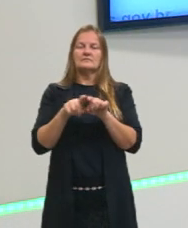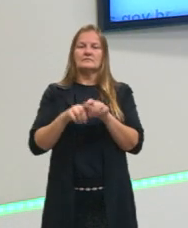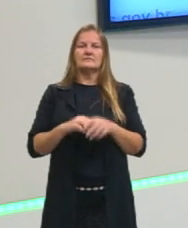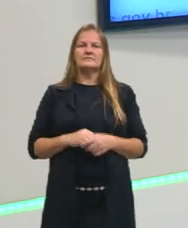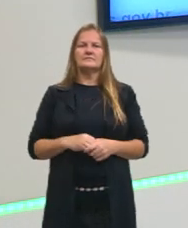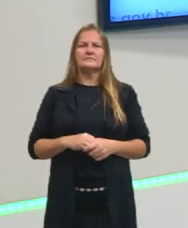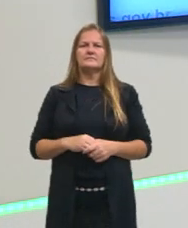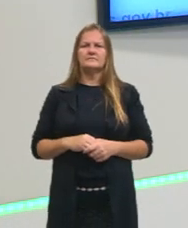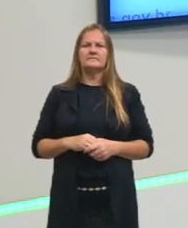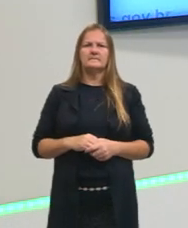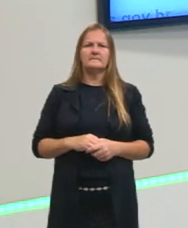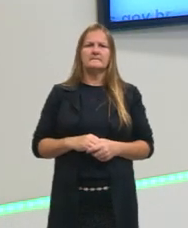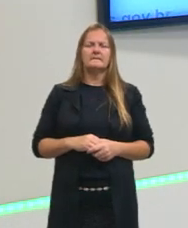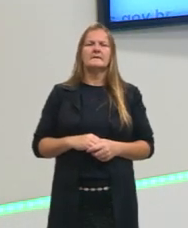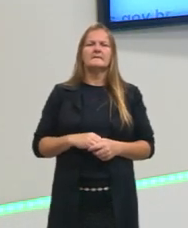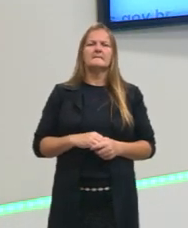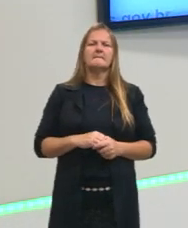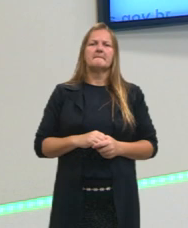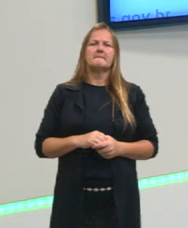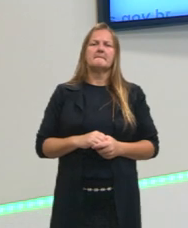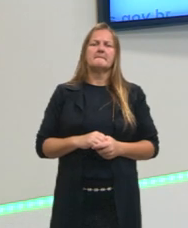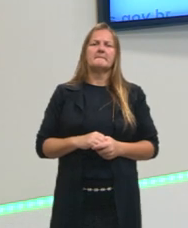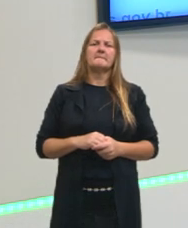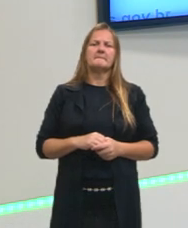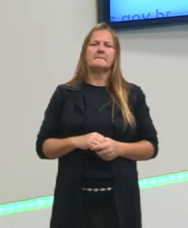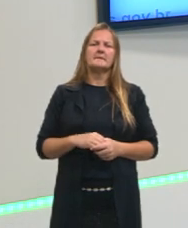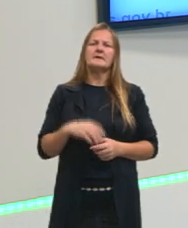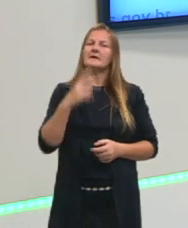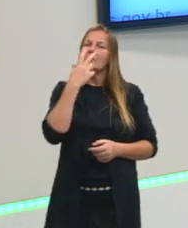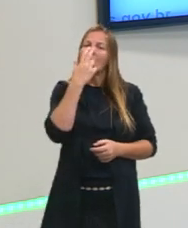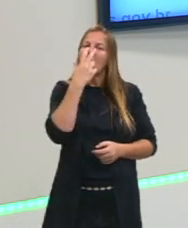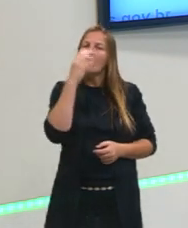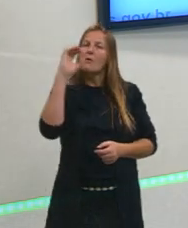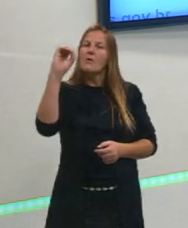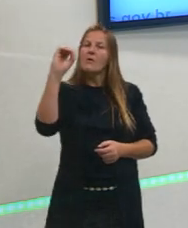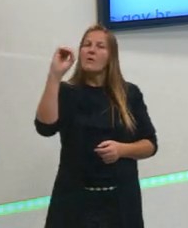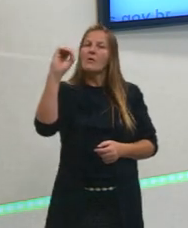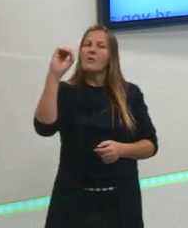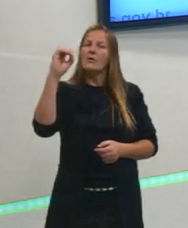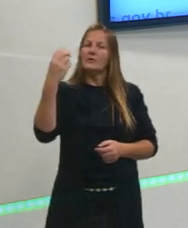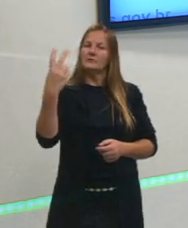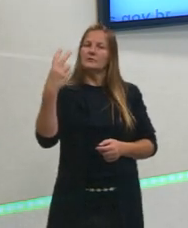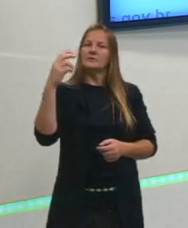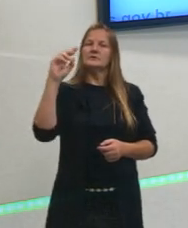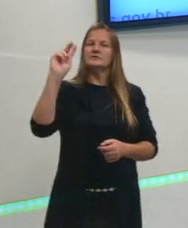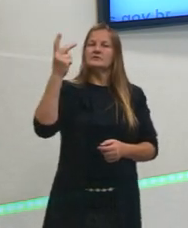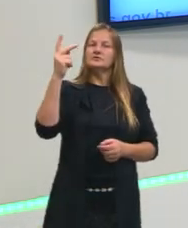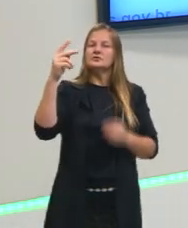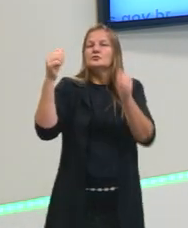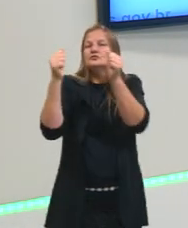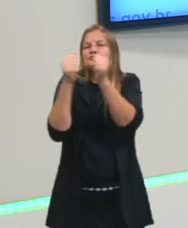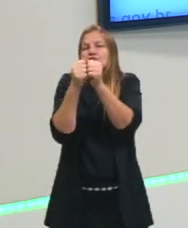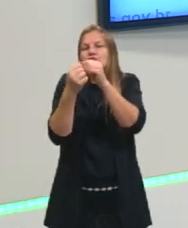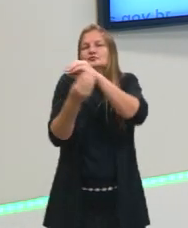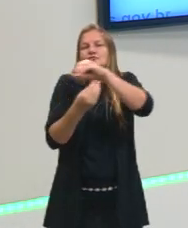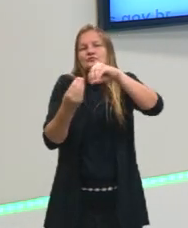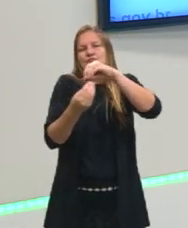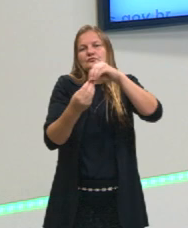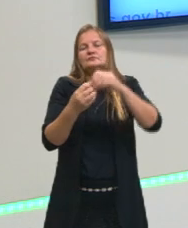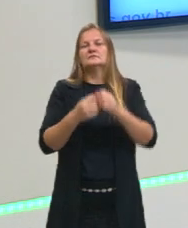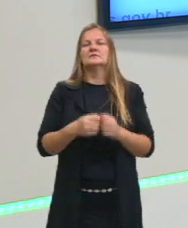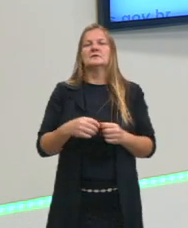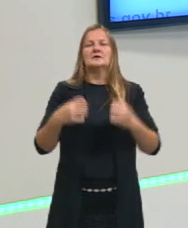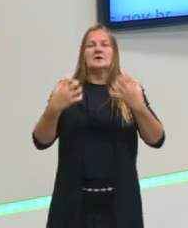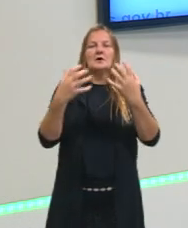fenol álcool eu tenho essa hidroxila que o oxigênio eo hidrogênio junto tá nas